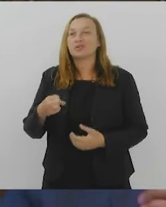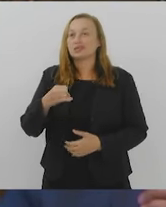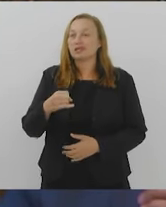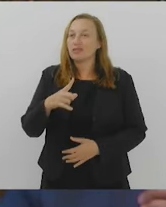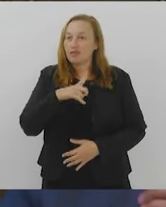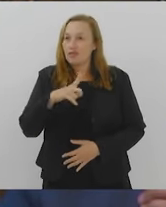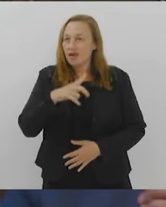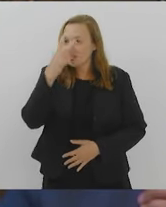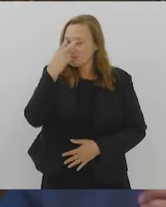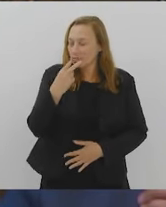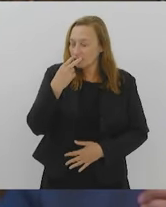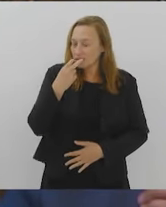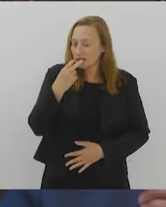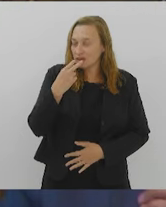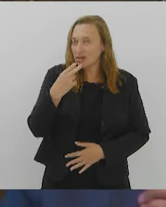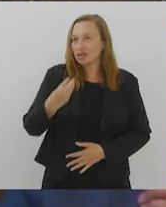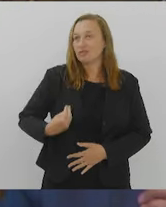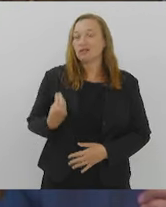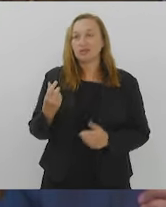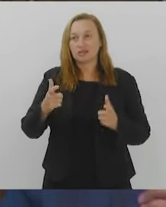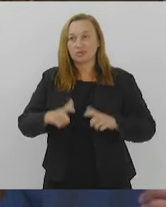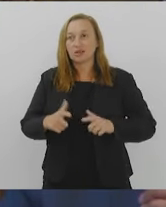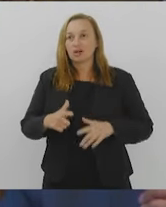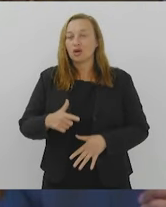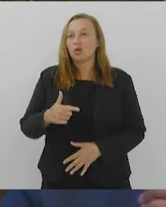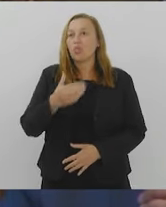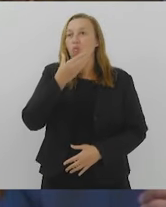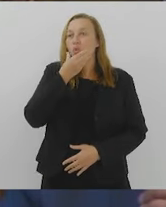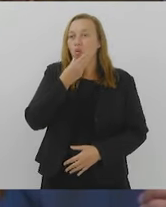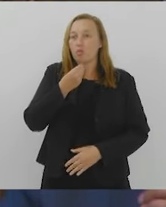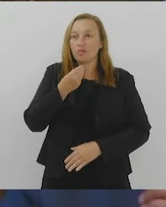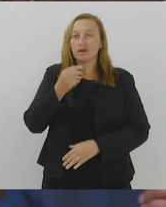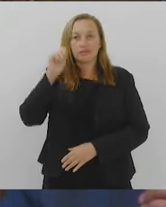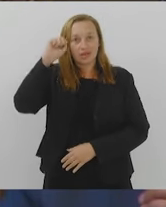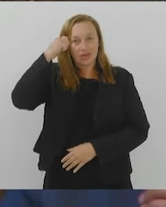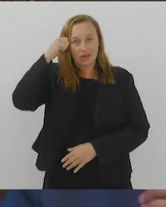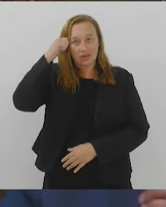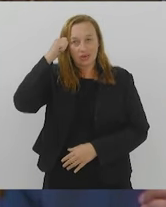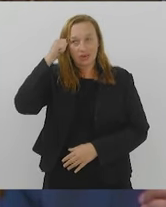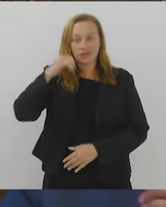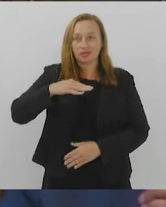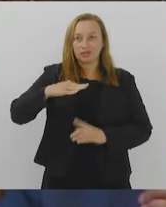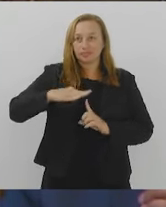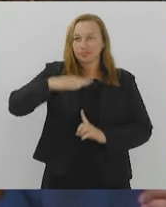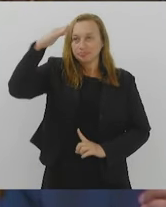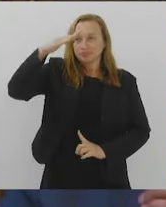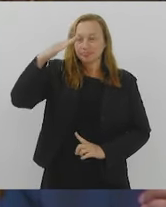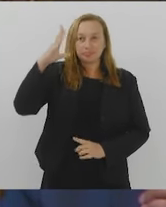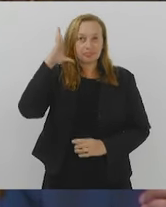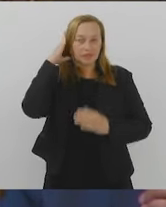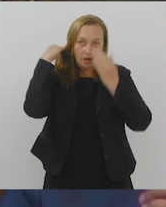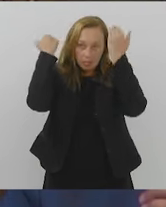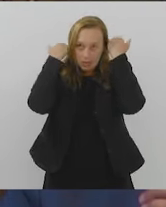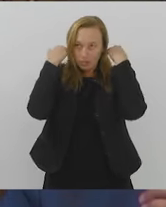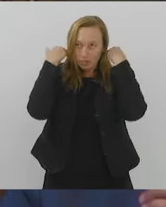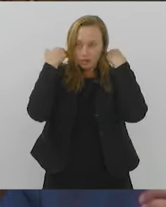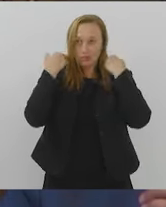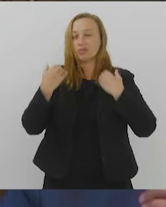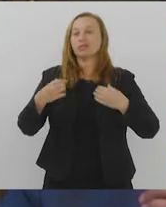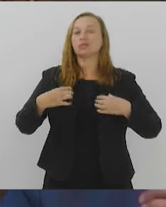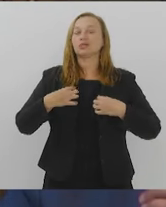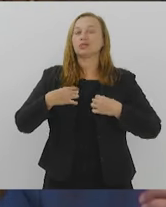com baixa visão esteja presente. Eu sou um homem negro, alto, cabelos curtos, estou com um terno